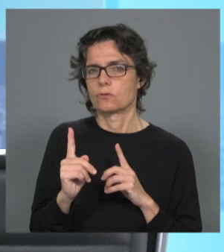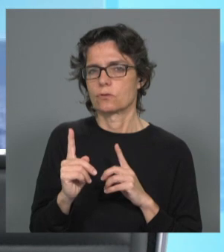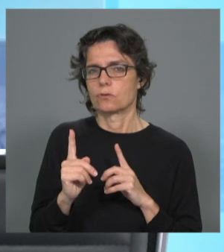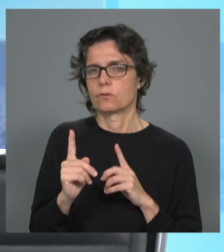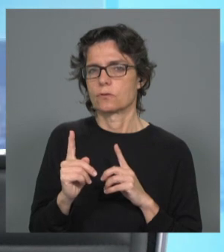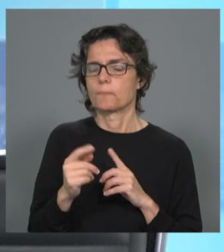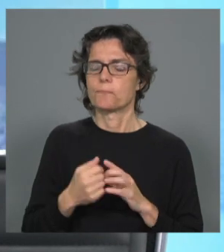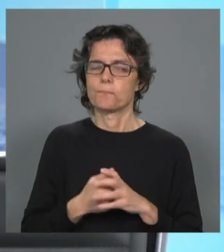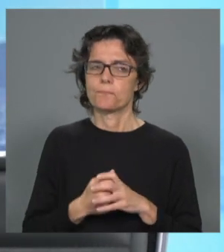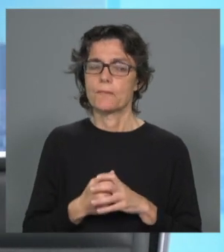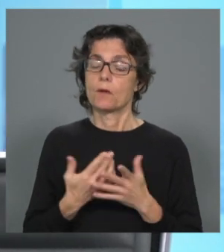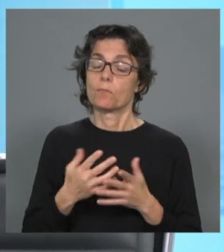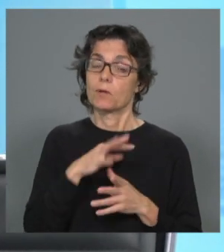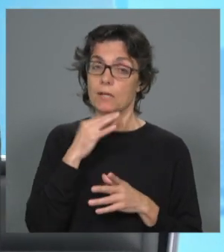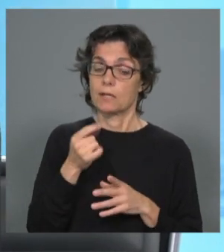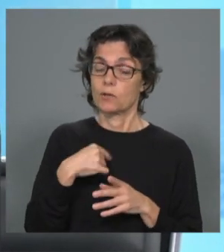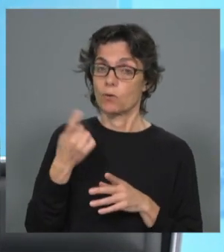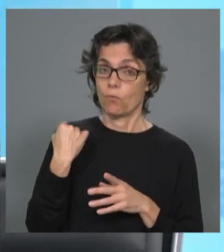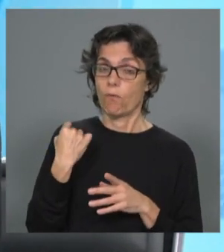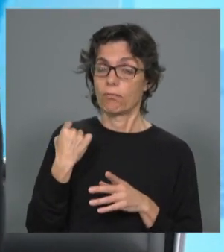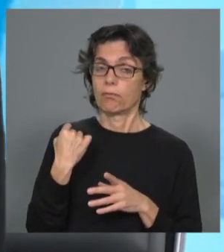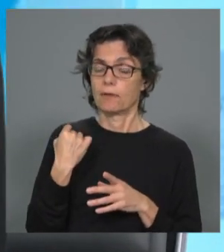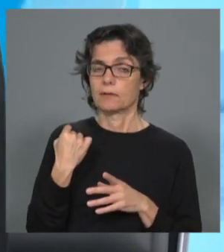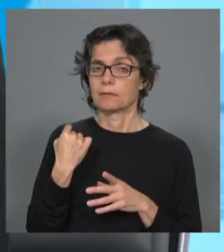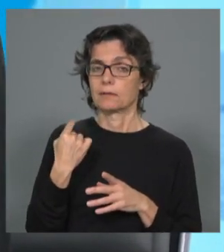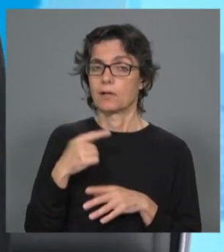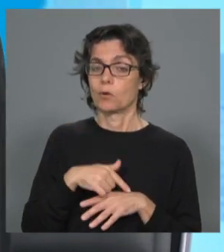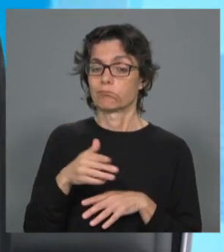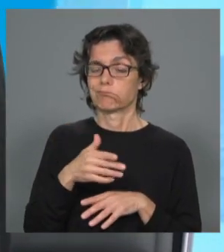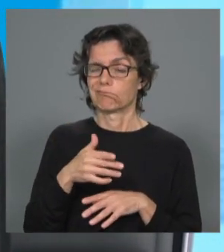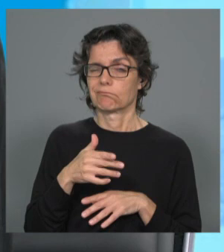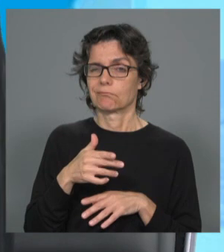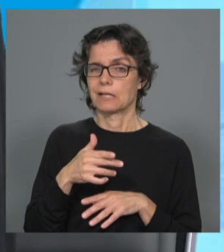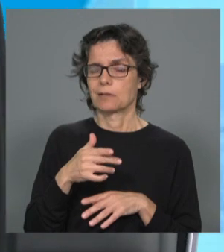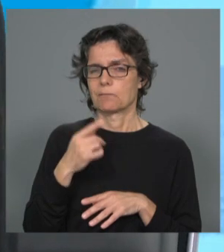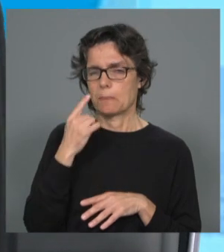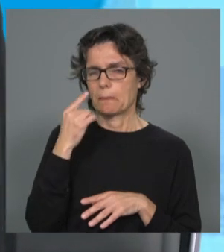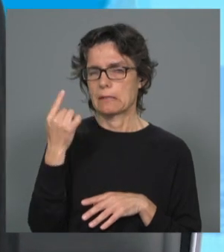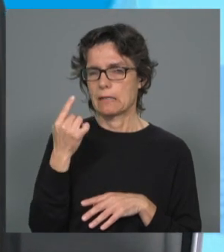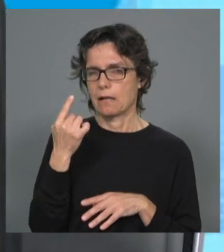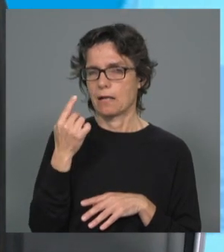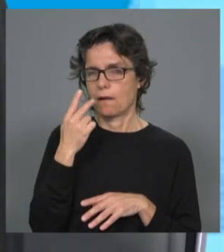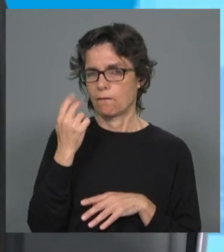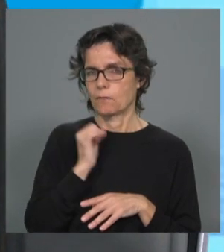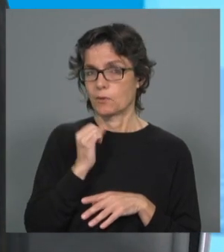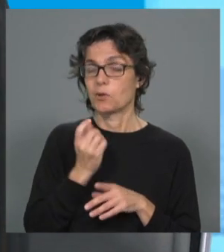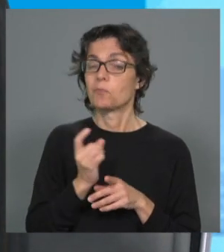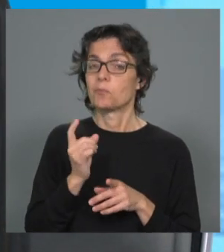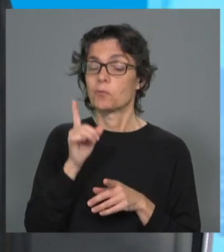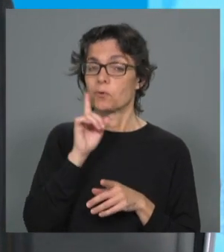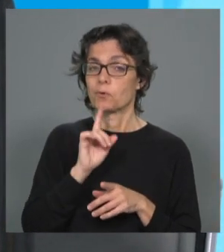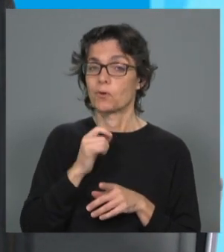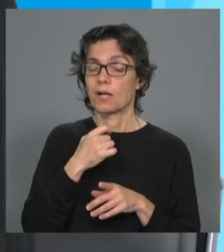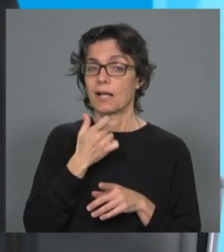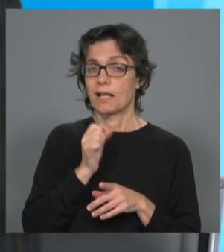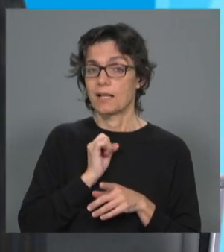Eu é engraçado porque ontem tive um momento de vida muito particular, porque a minha neta Matilde fez 1 ano